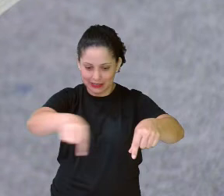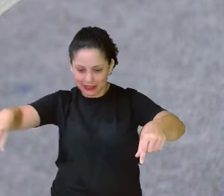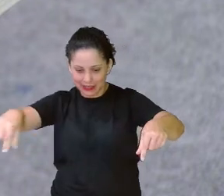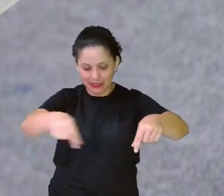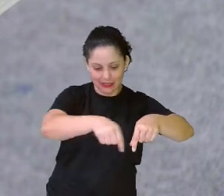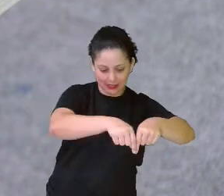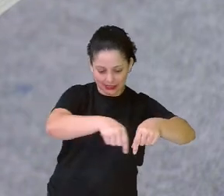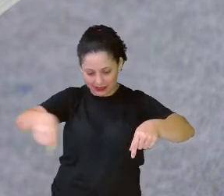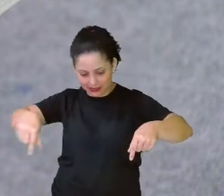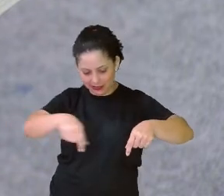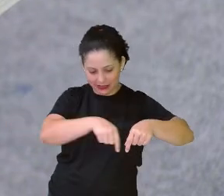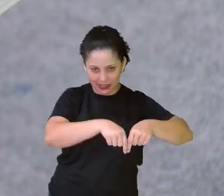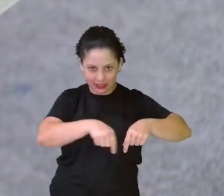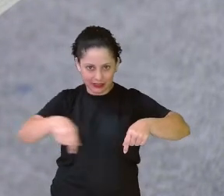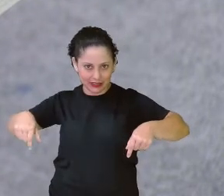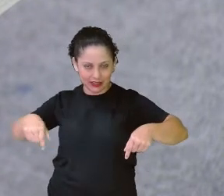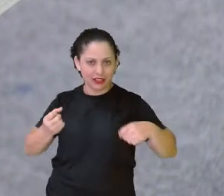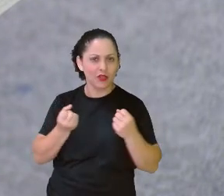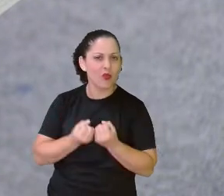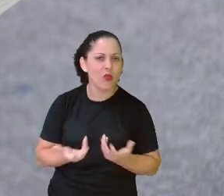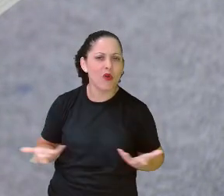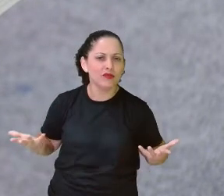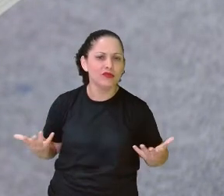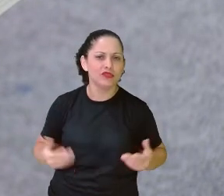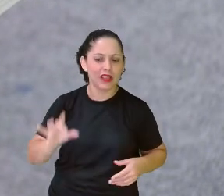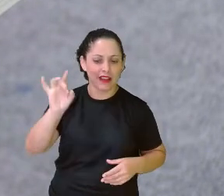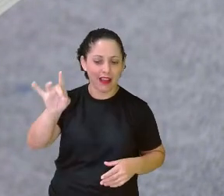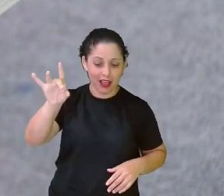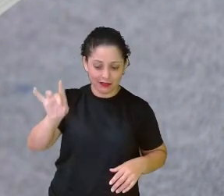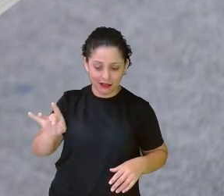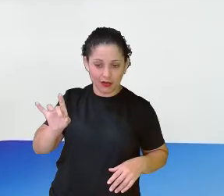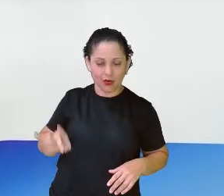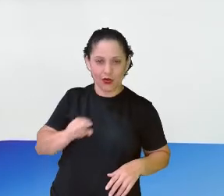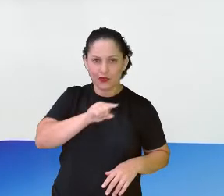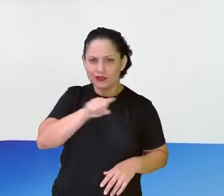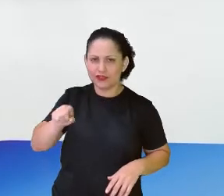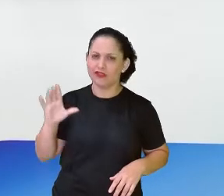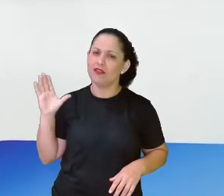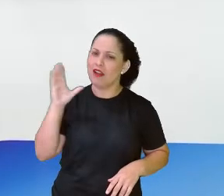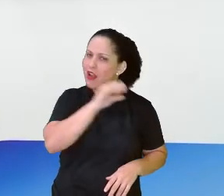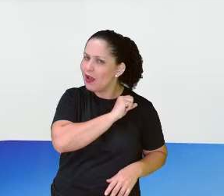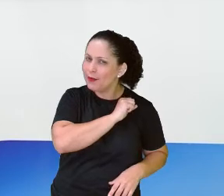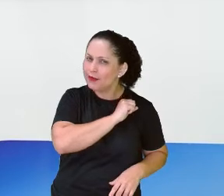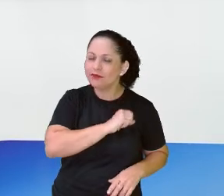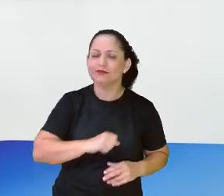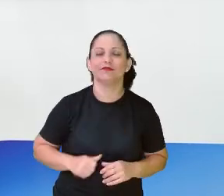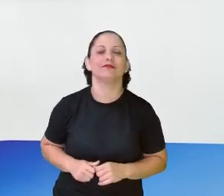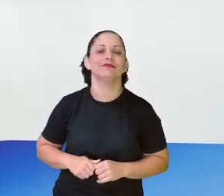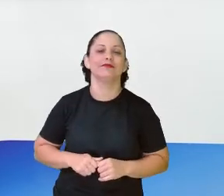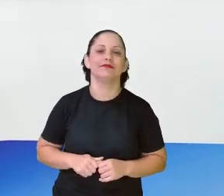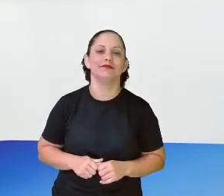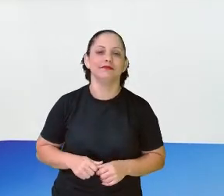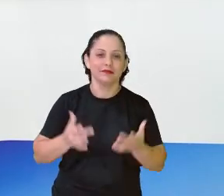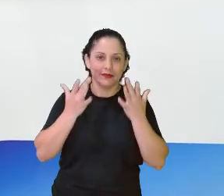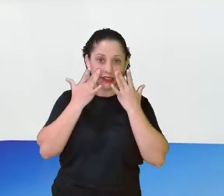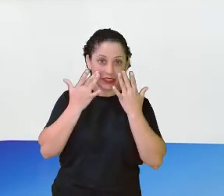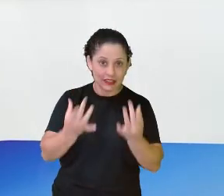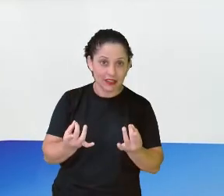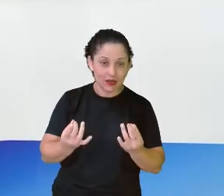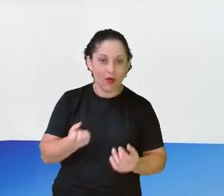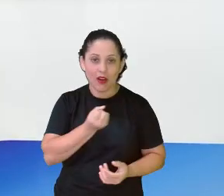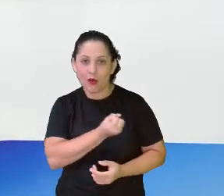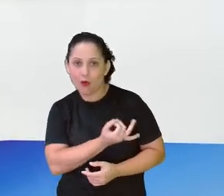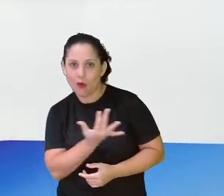mim aí rapidão no chat. Eu sei que vocês são rápidos na resposta, né? Presta atenção. A quantidade total